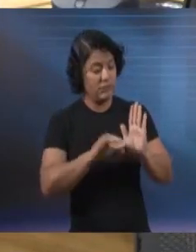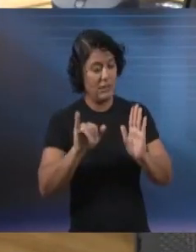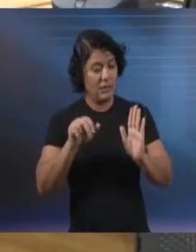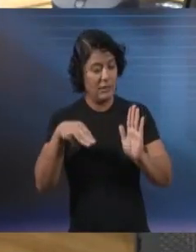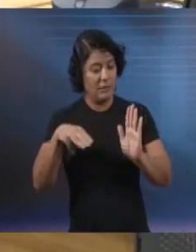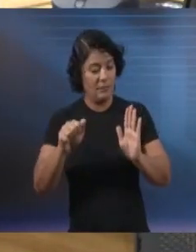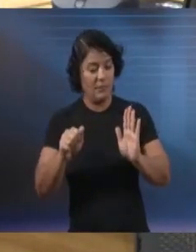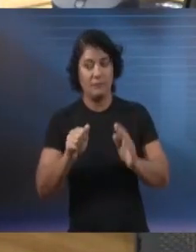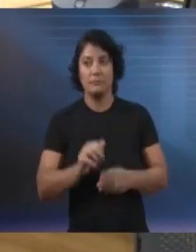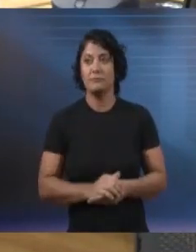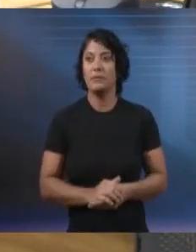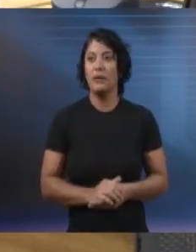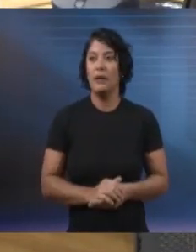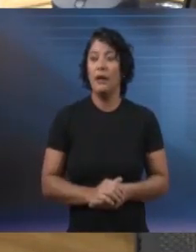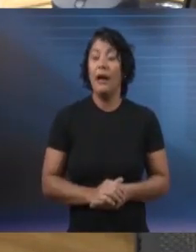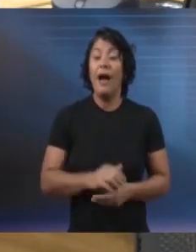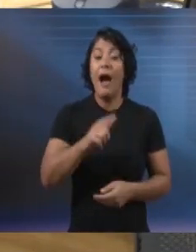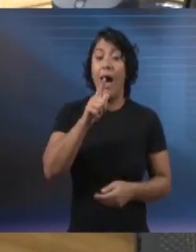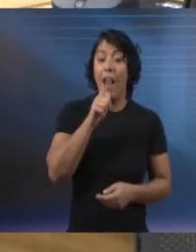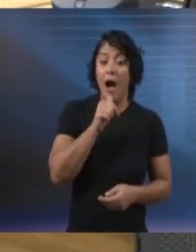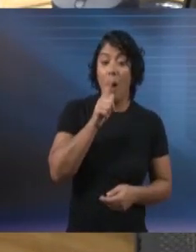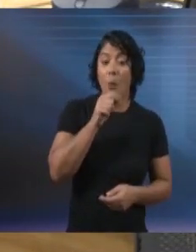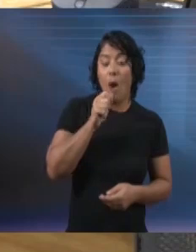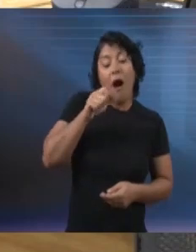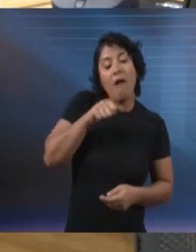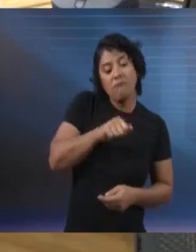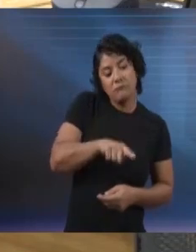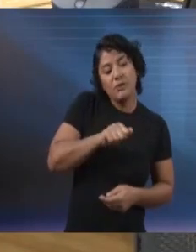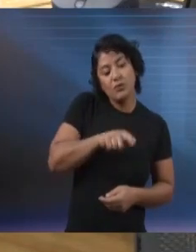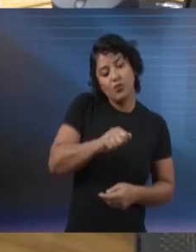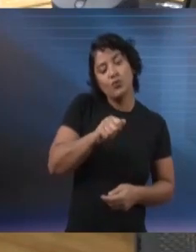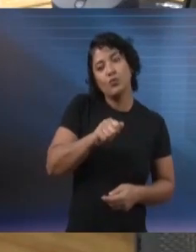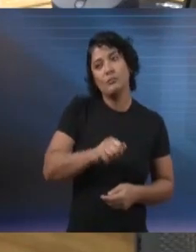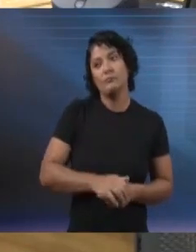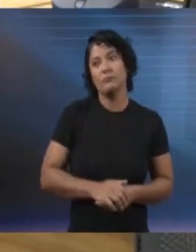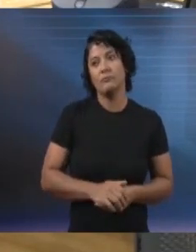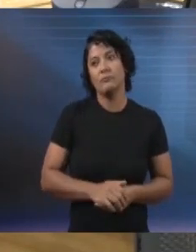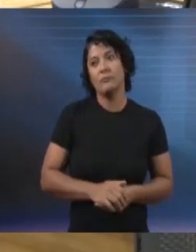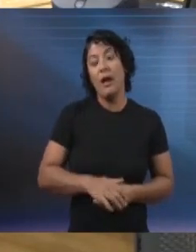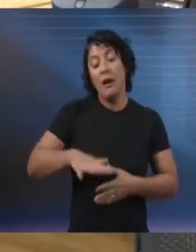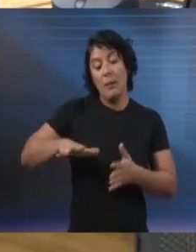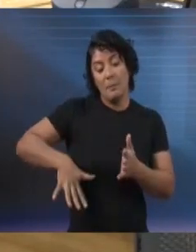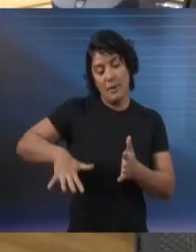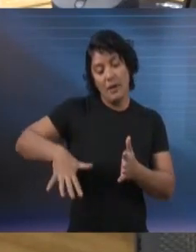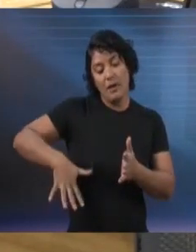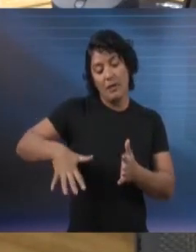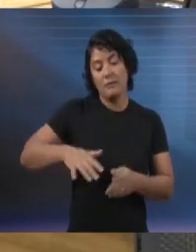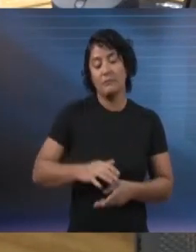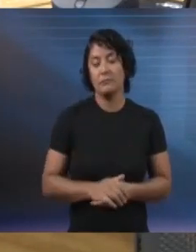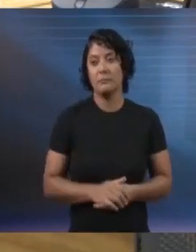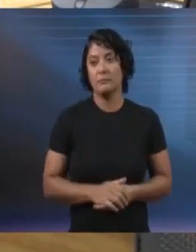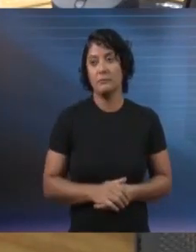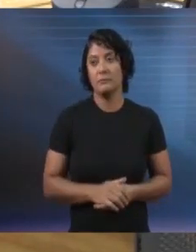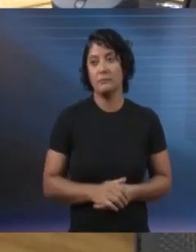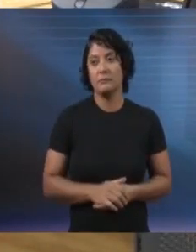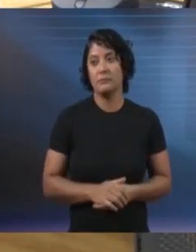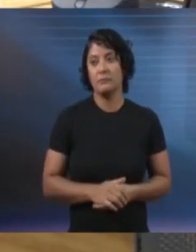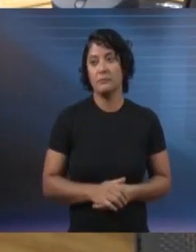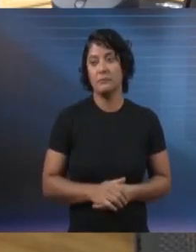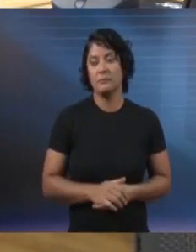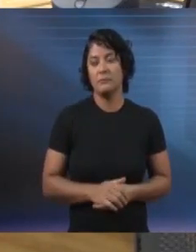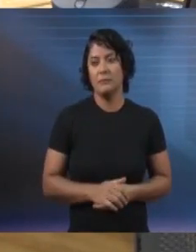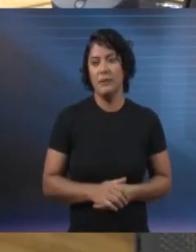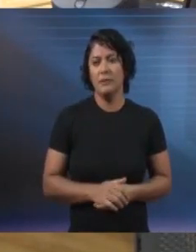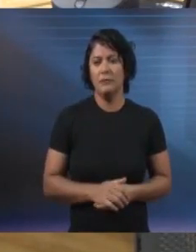Água Azul, que em breve a praia de Areia Preta terá a